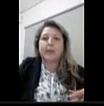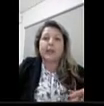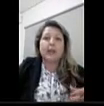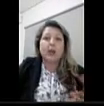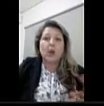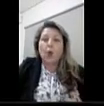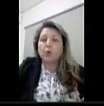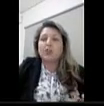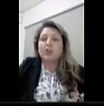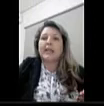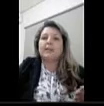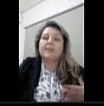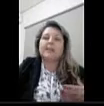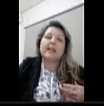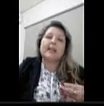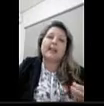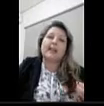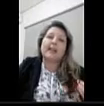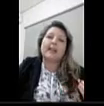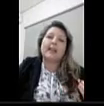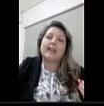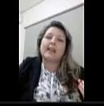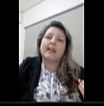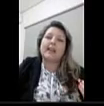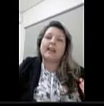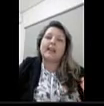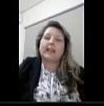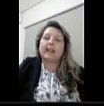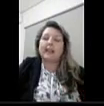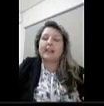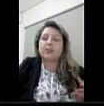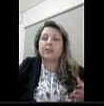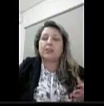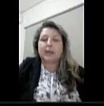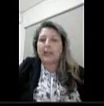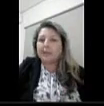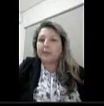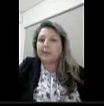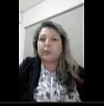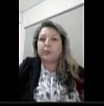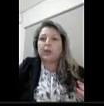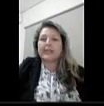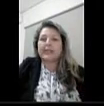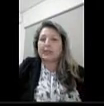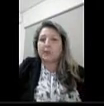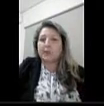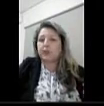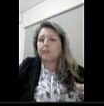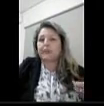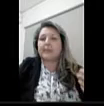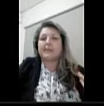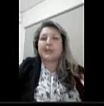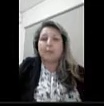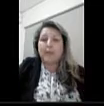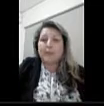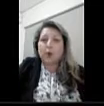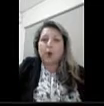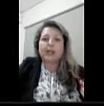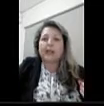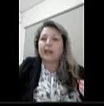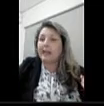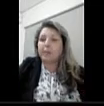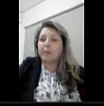perceber. Os gênios, né? Que a gente trabalha muito, questão de percepção,